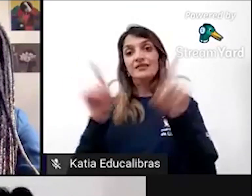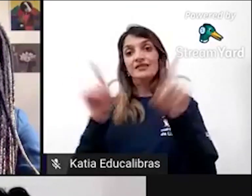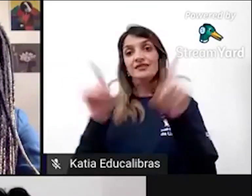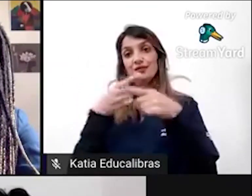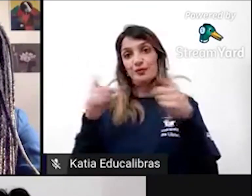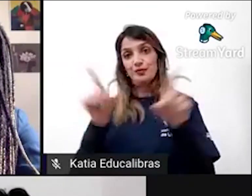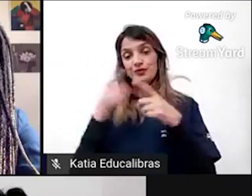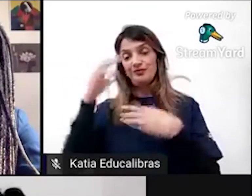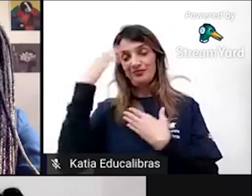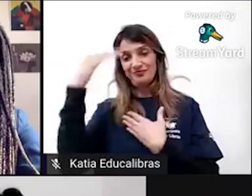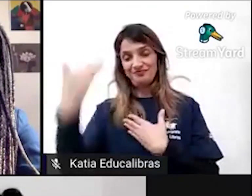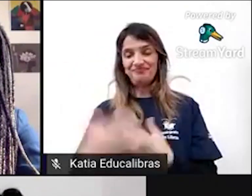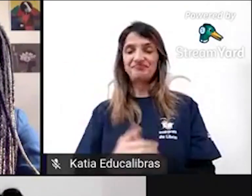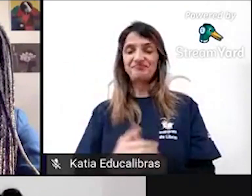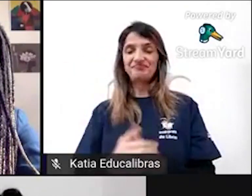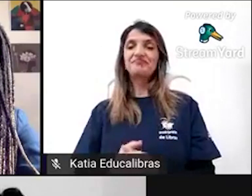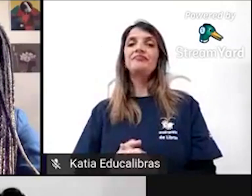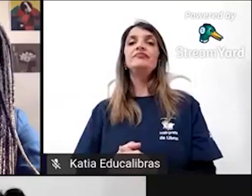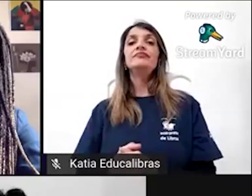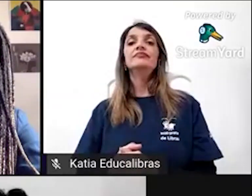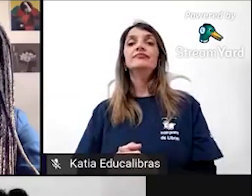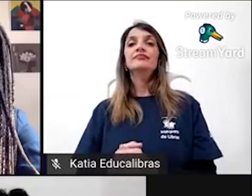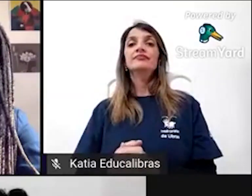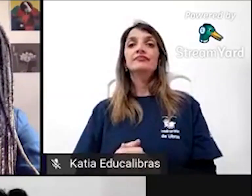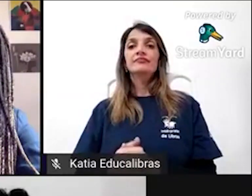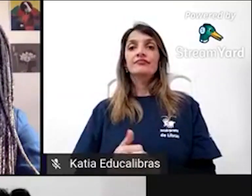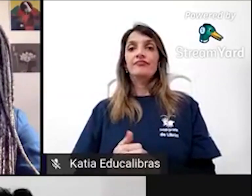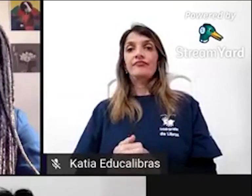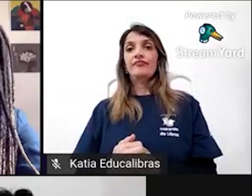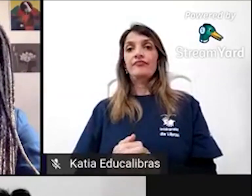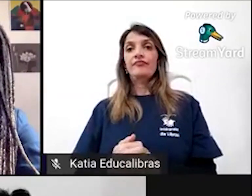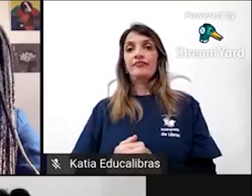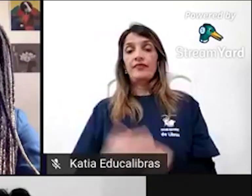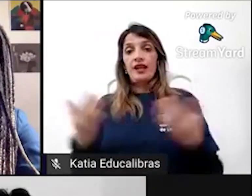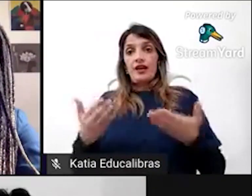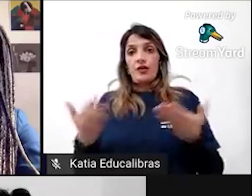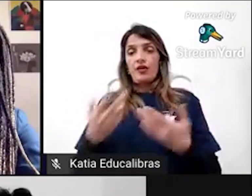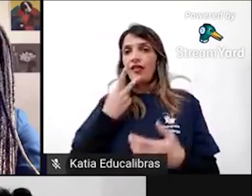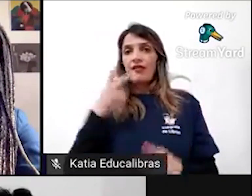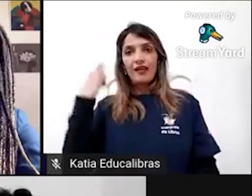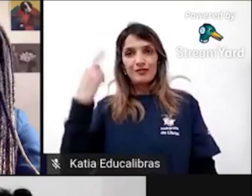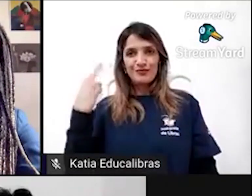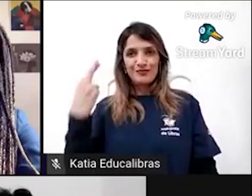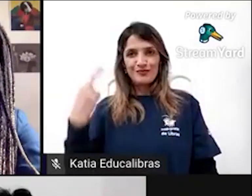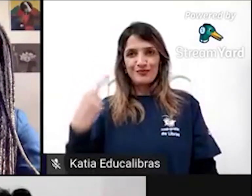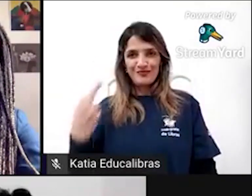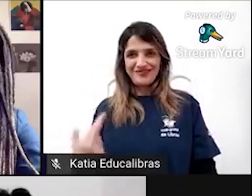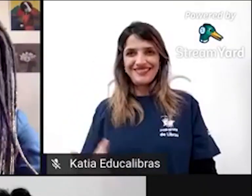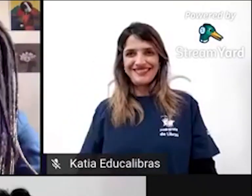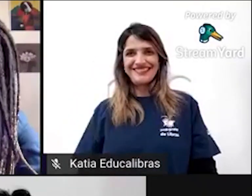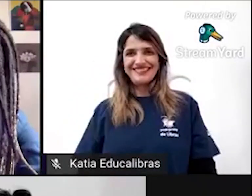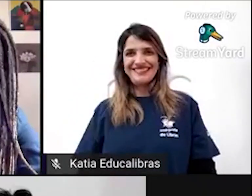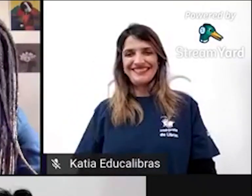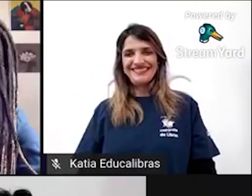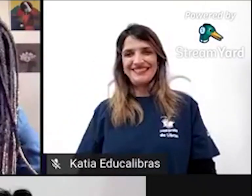Bom, e passo para a Jussara, que vai fazer a